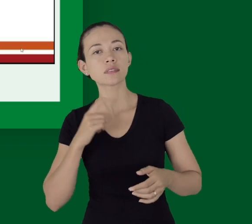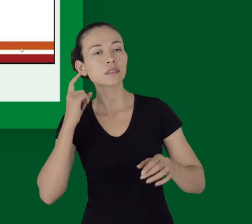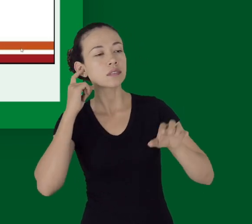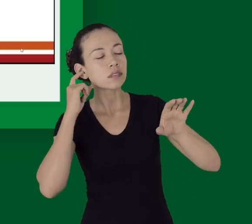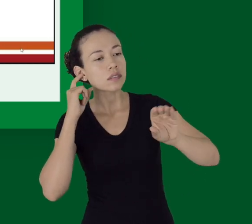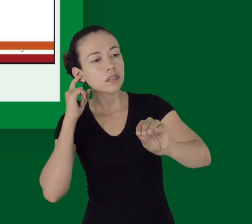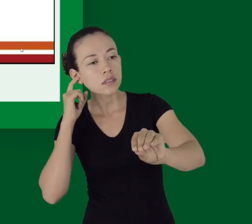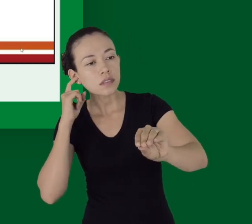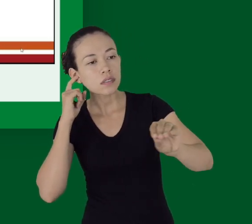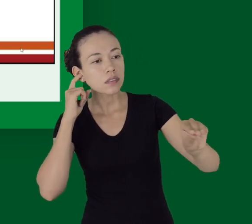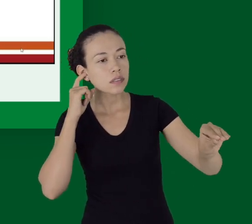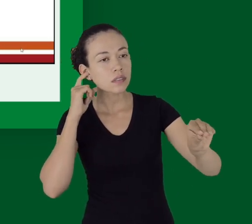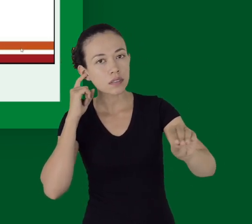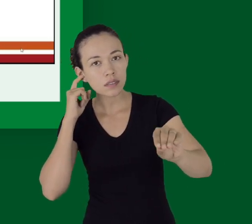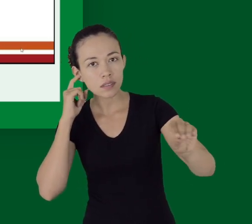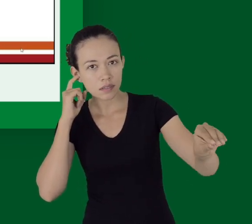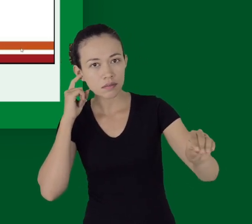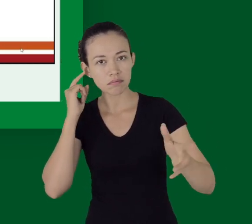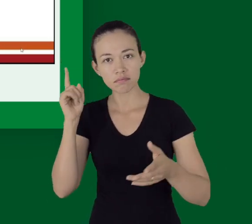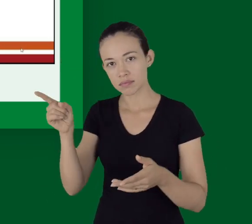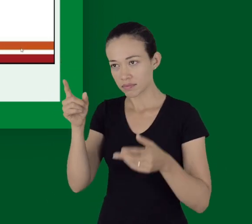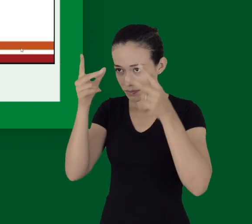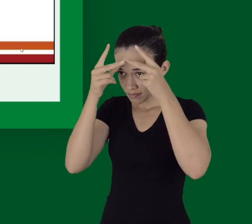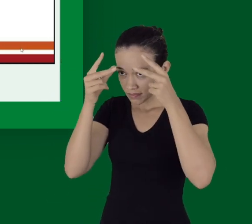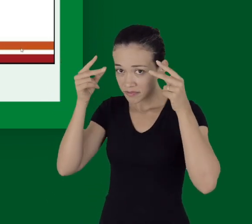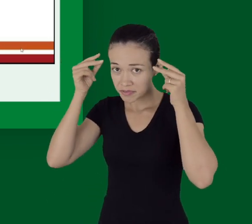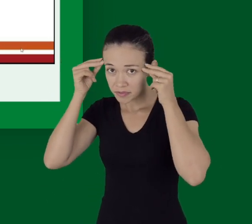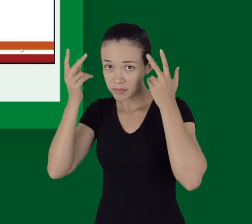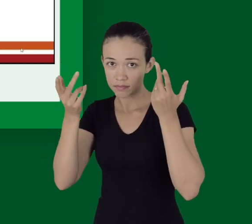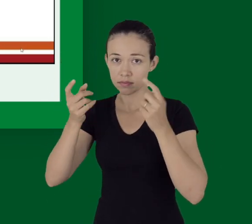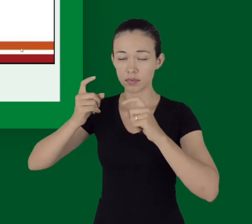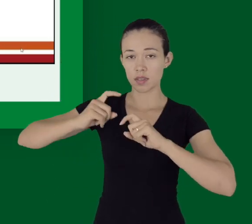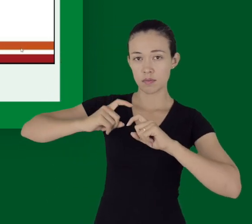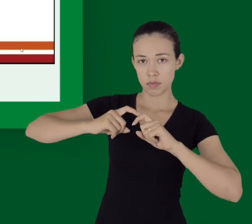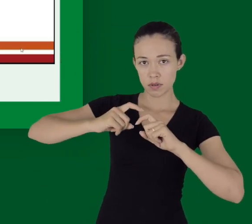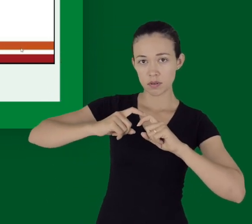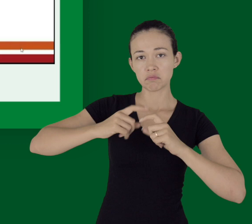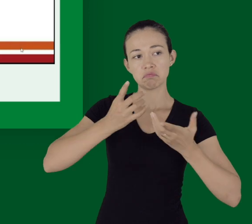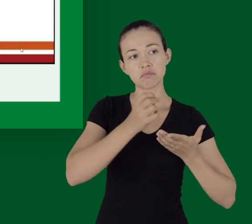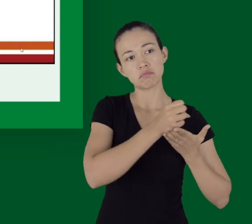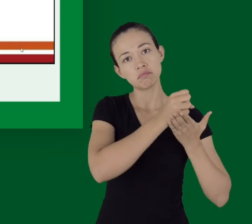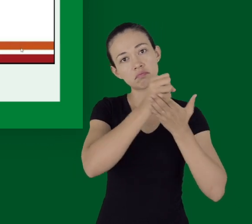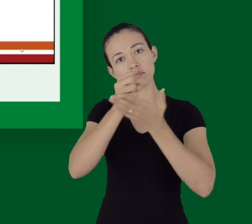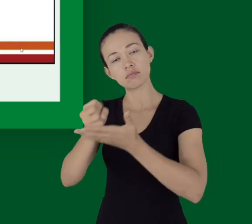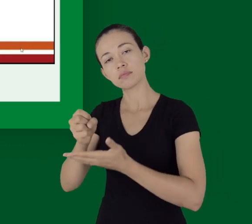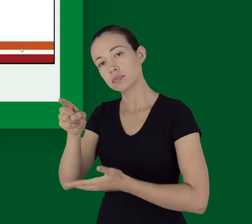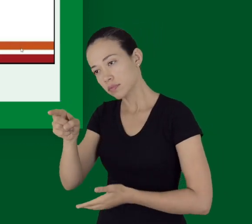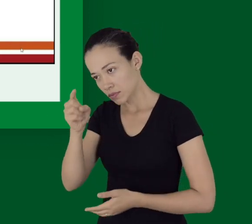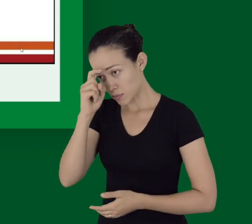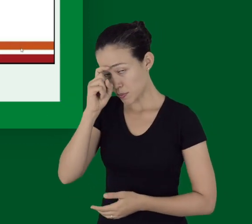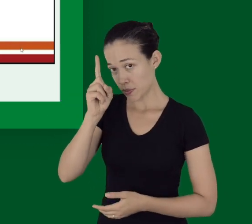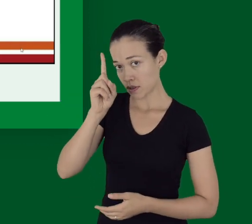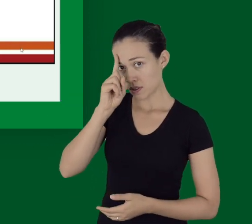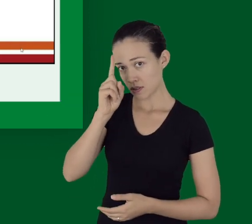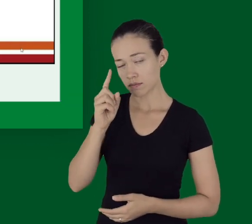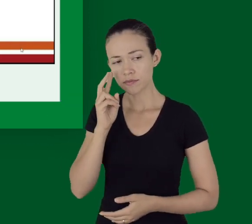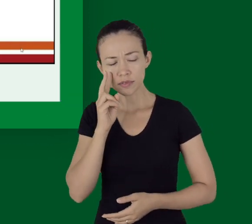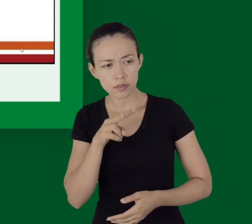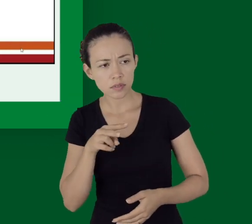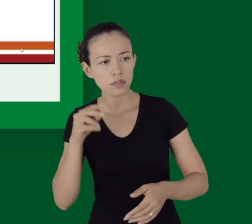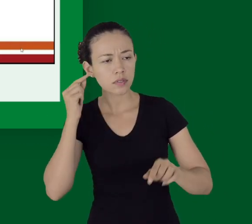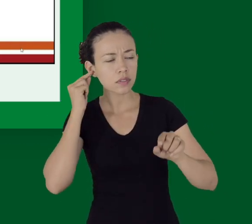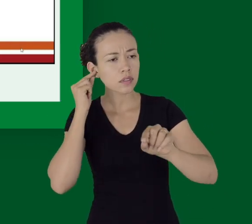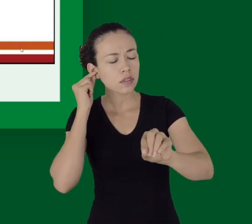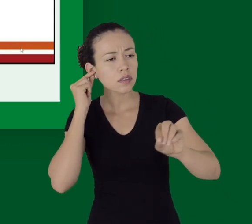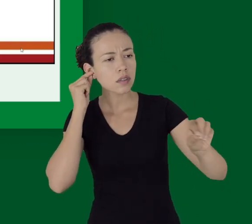ausculta, né, se tiver um esteto, se for da área de saúde, enfermeiro ou médico, tem essa facilidade de auscultar e ver alguma